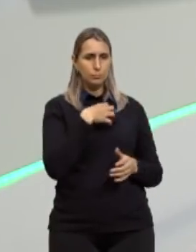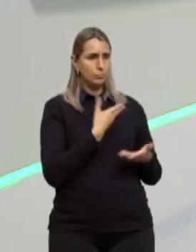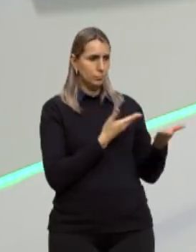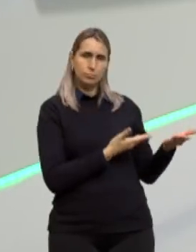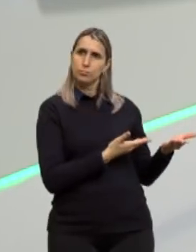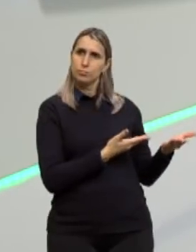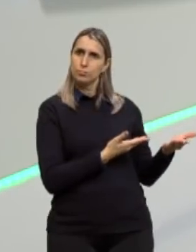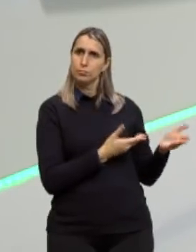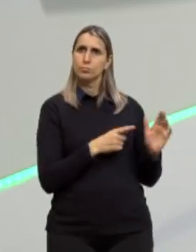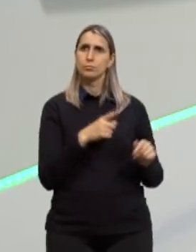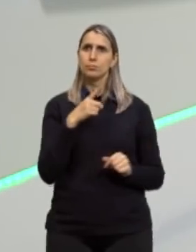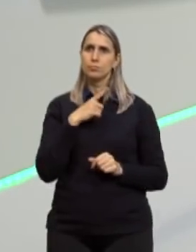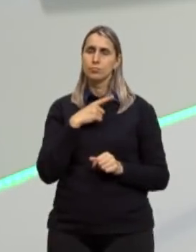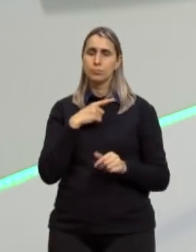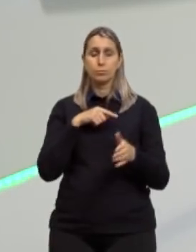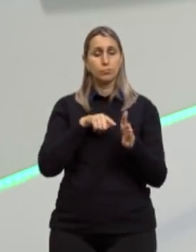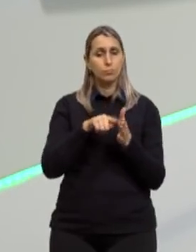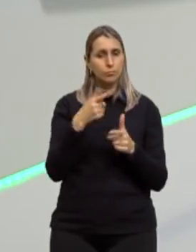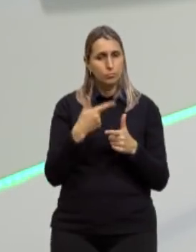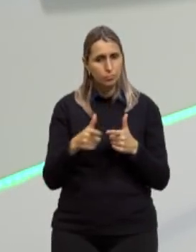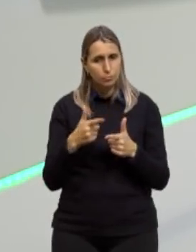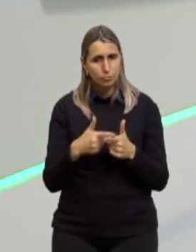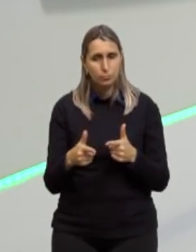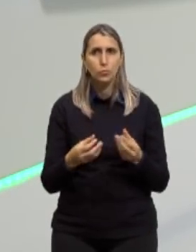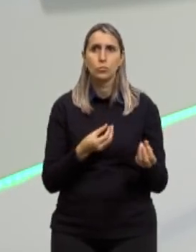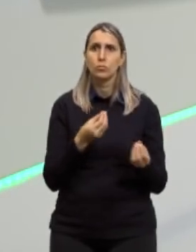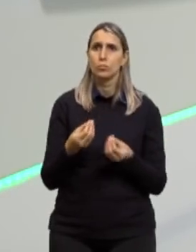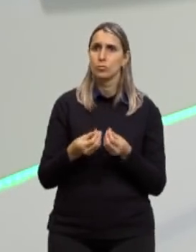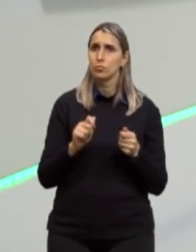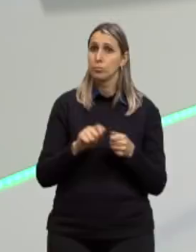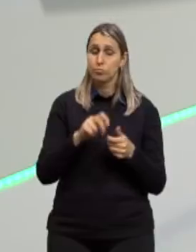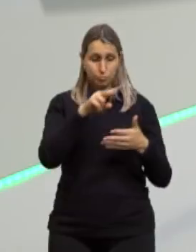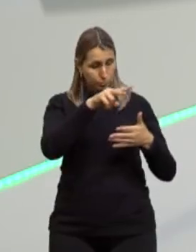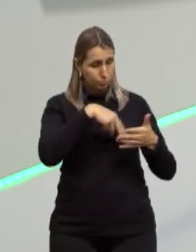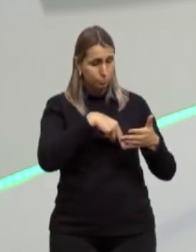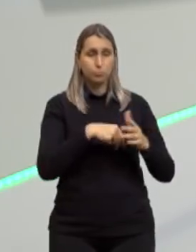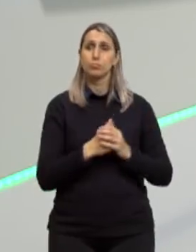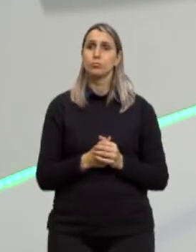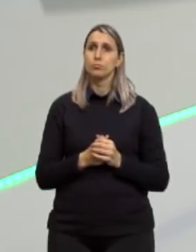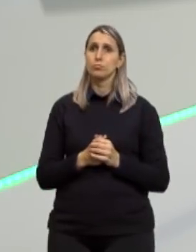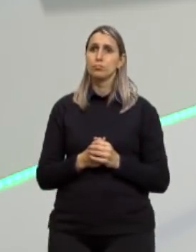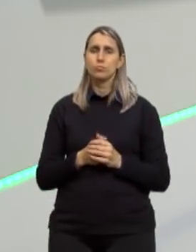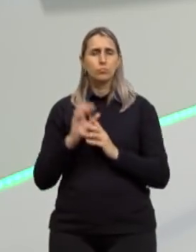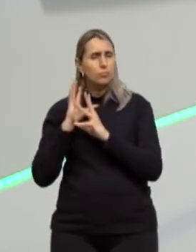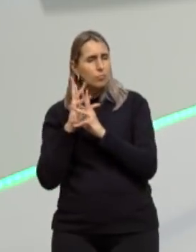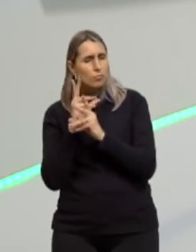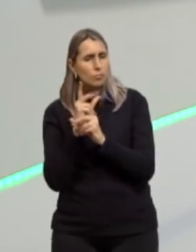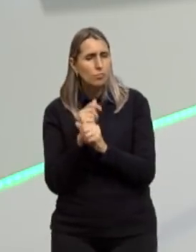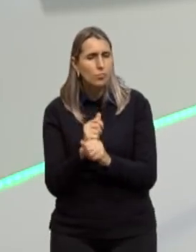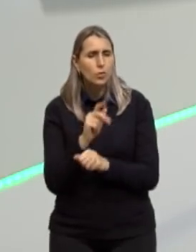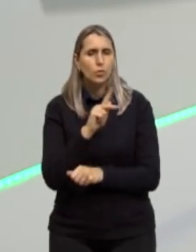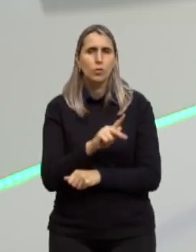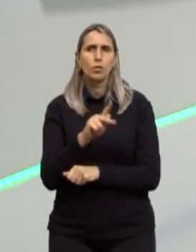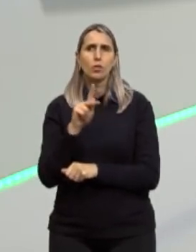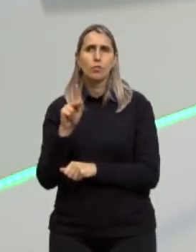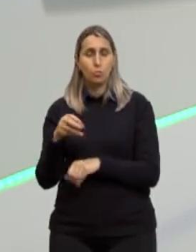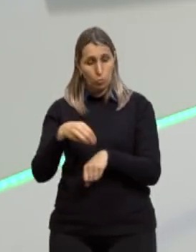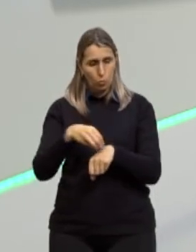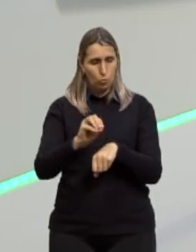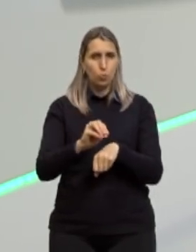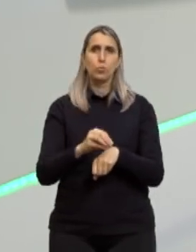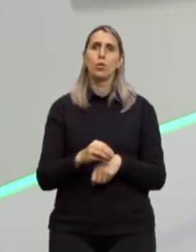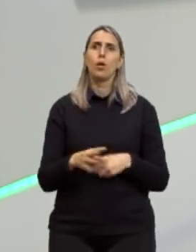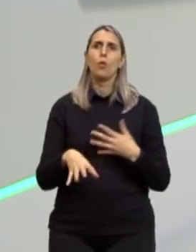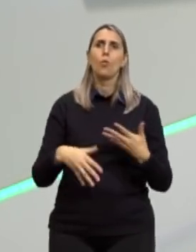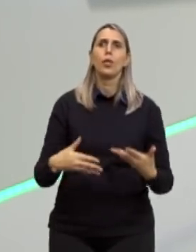forma aqui nós temos um chiado temos um problema então tem que fazemos lemos e aí vamos realizar também o que a profe já deu aqui como dica